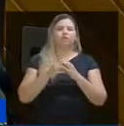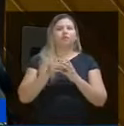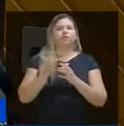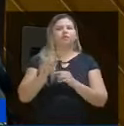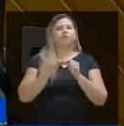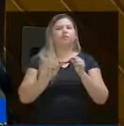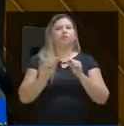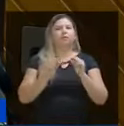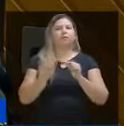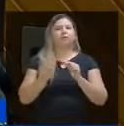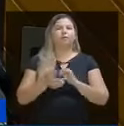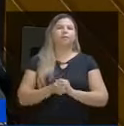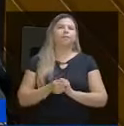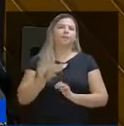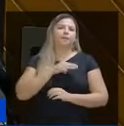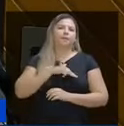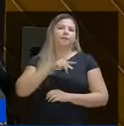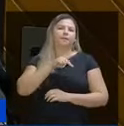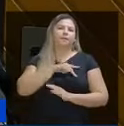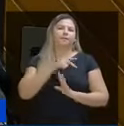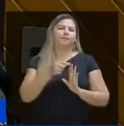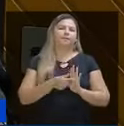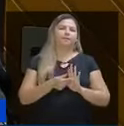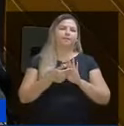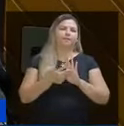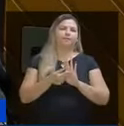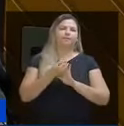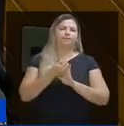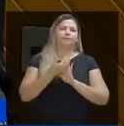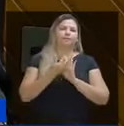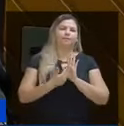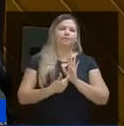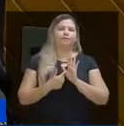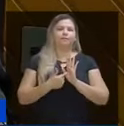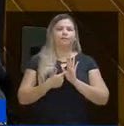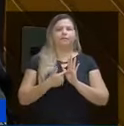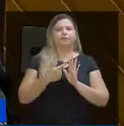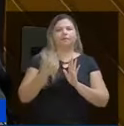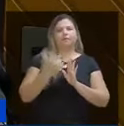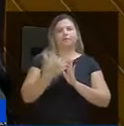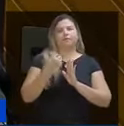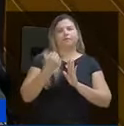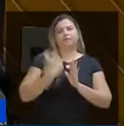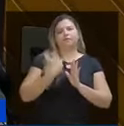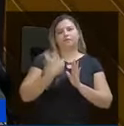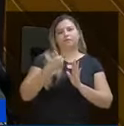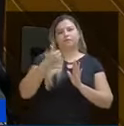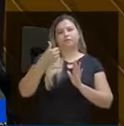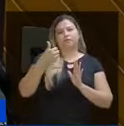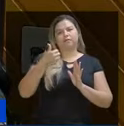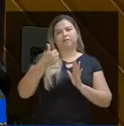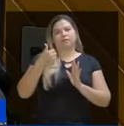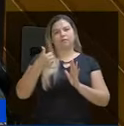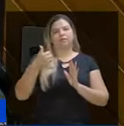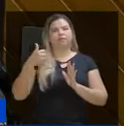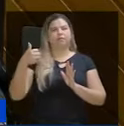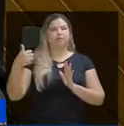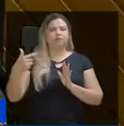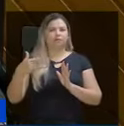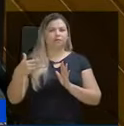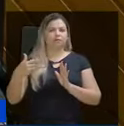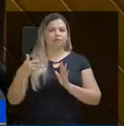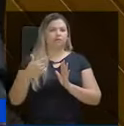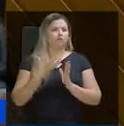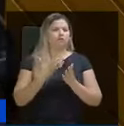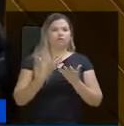razões apresentadas pelo Ministério Público Eleitoral, oficiante perante a 12ª Zona Eleitoral, no qual se manifesta pelo não provimento